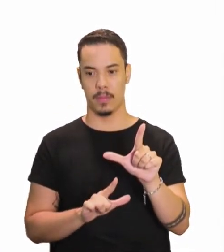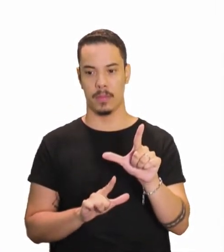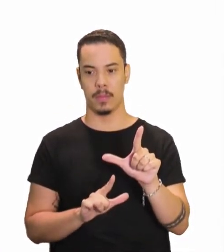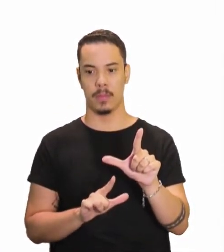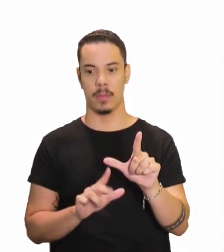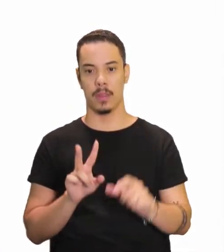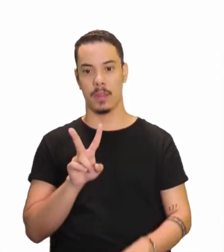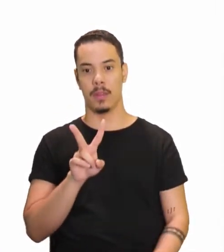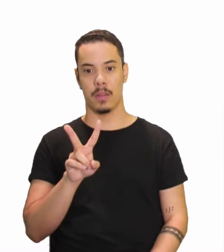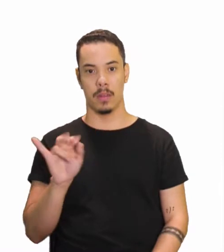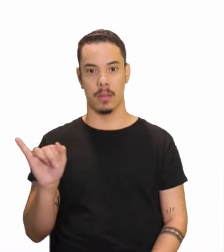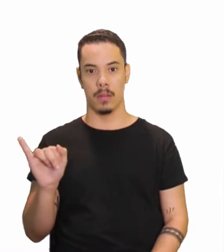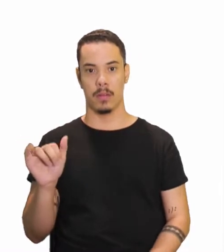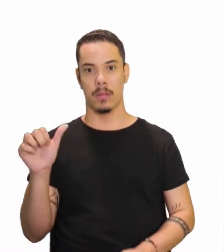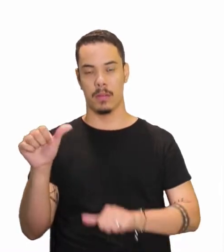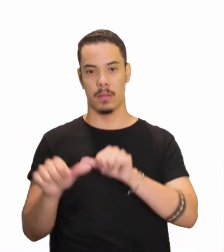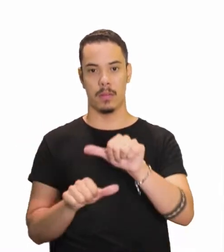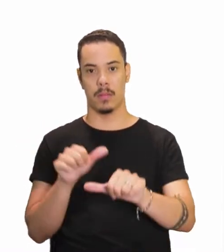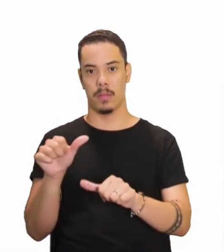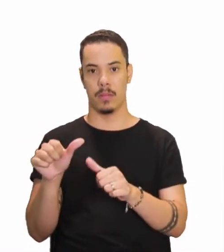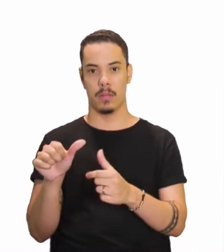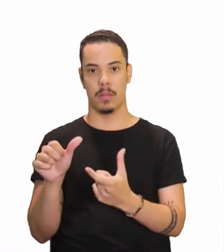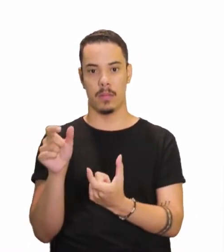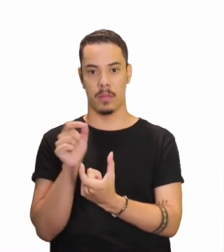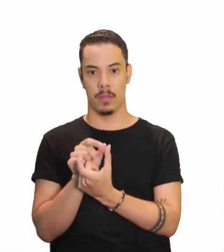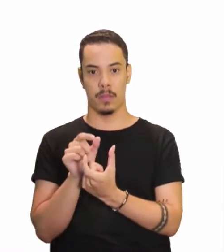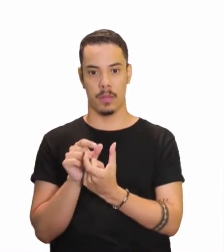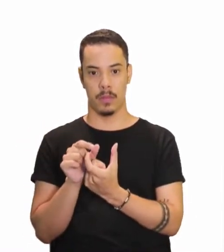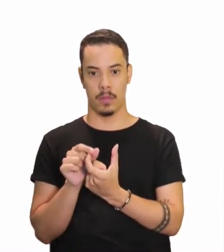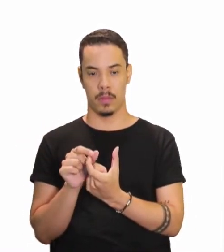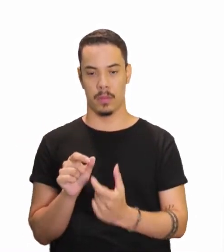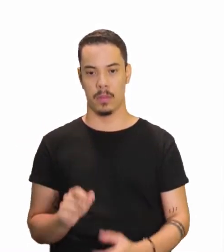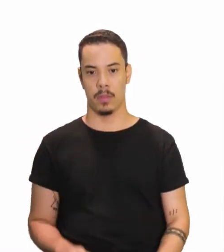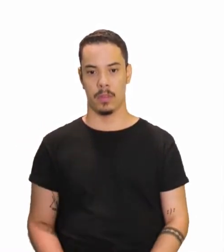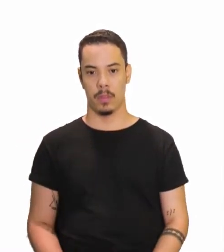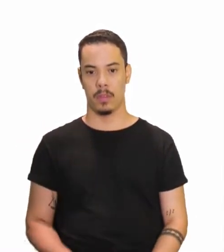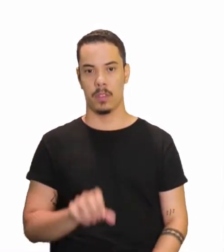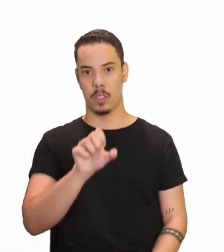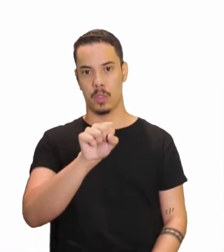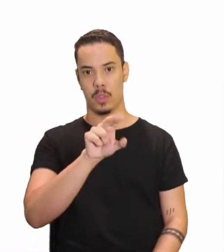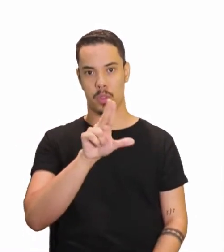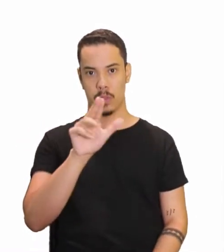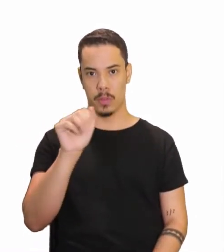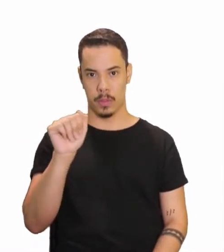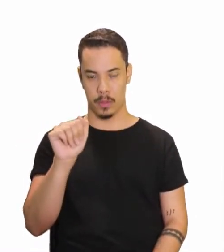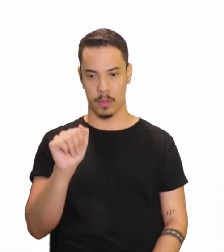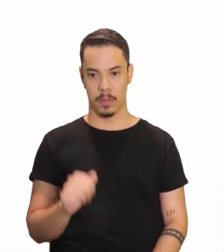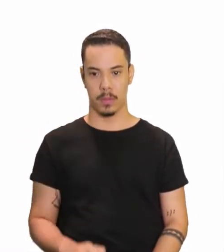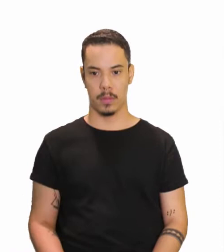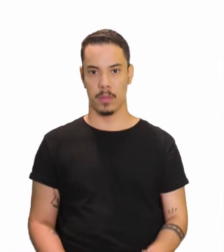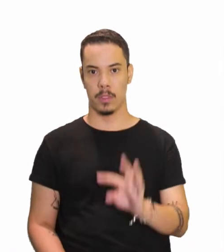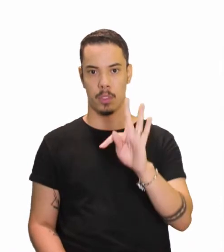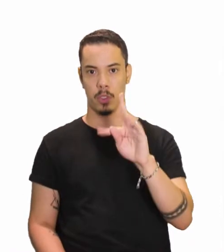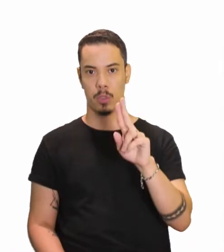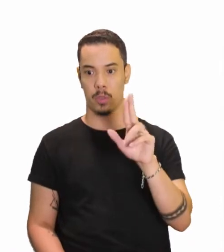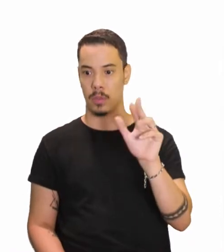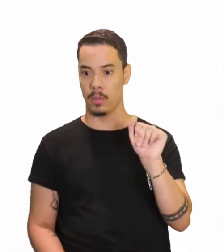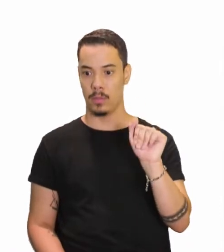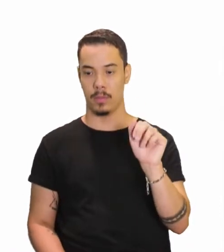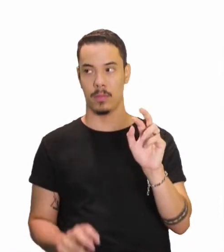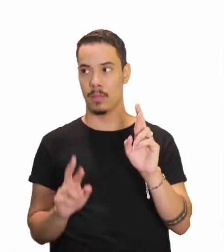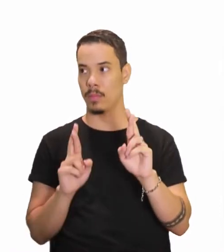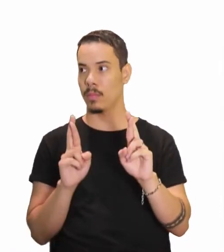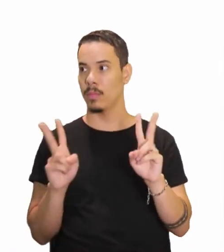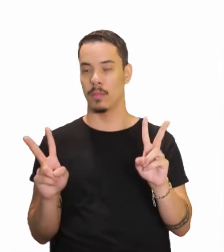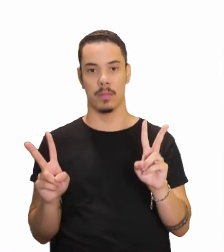vai trocar o fonema. Ó, sua tua. Amadinha,